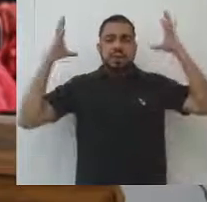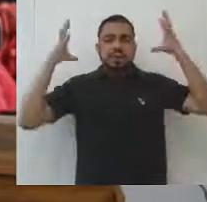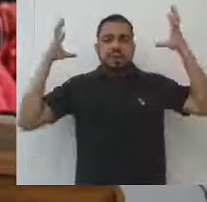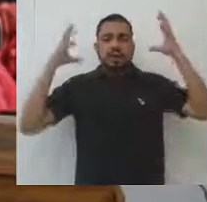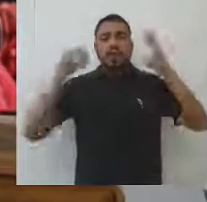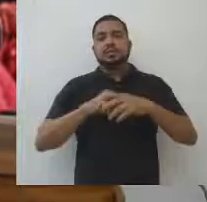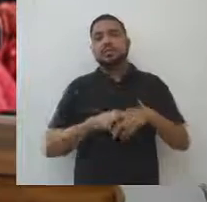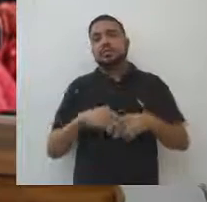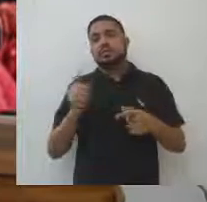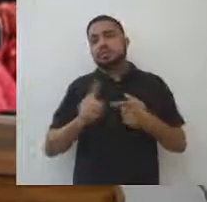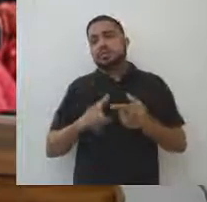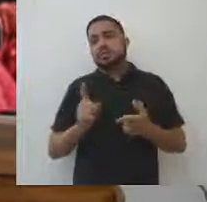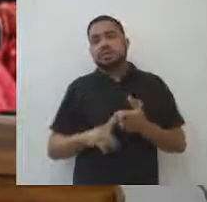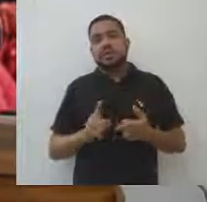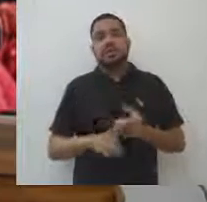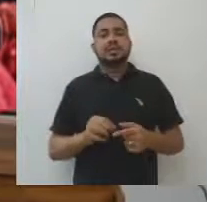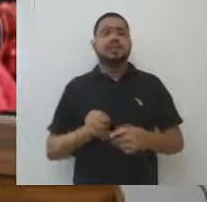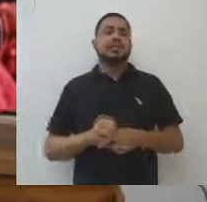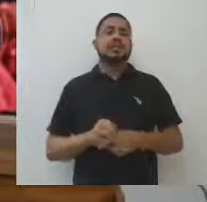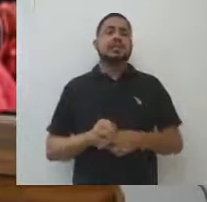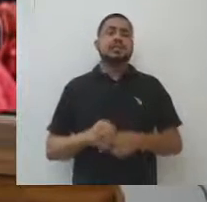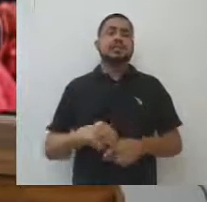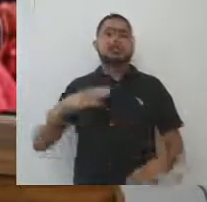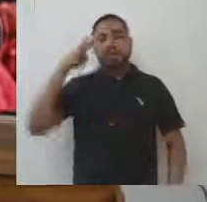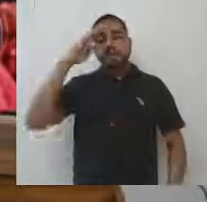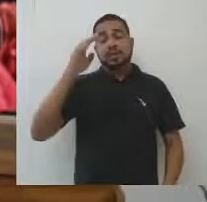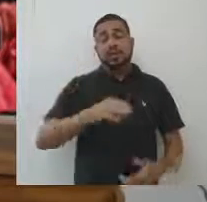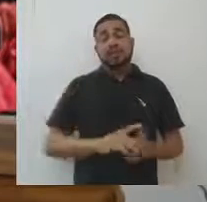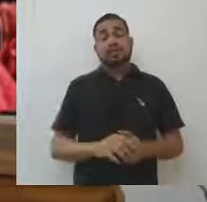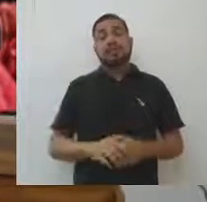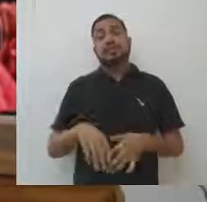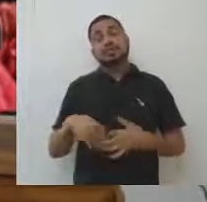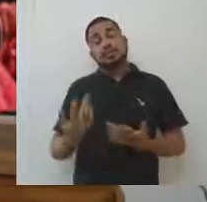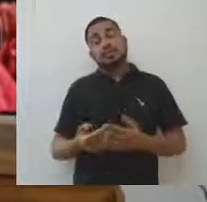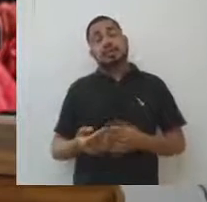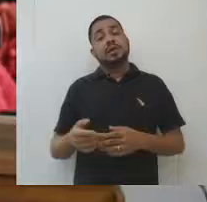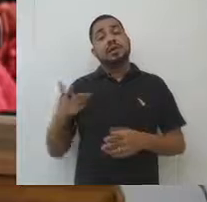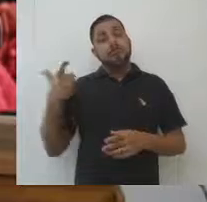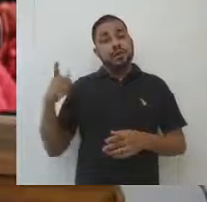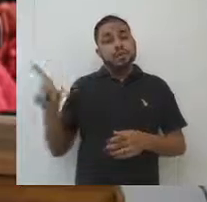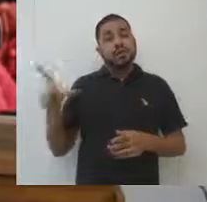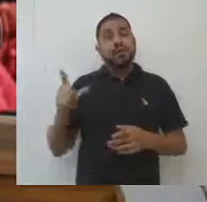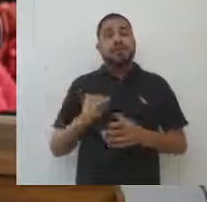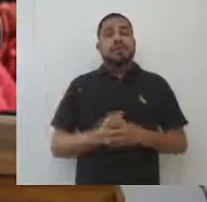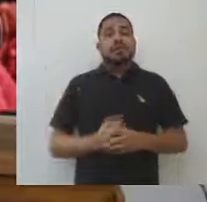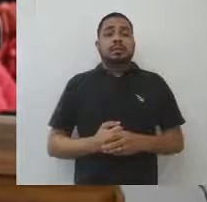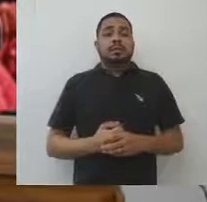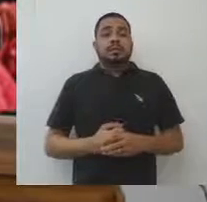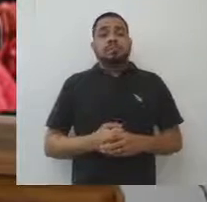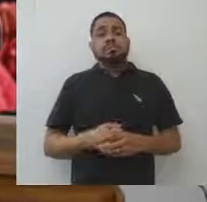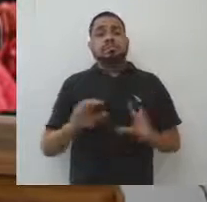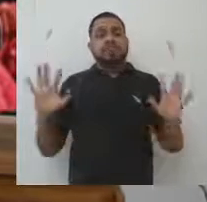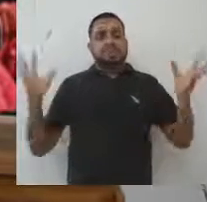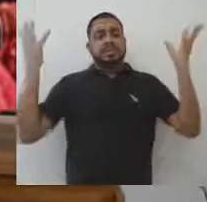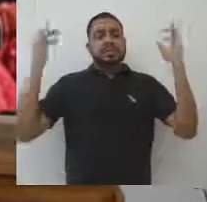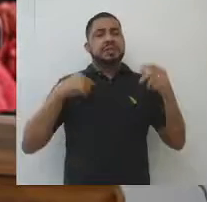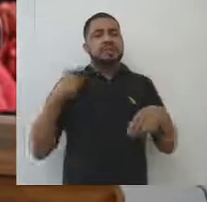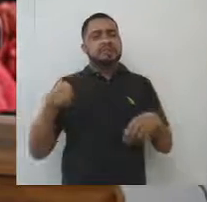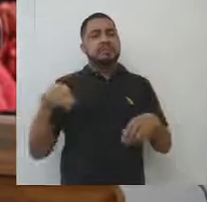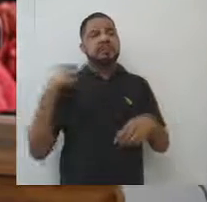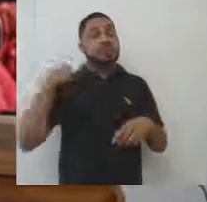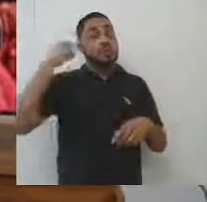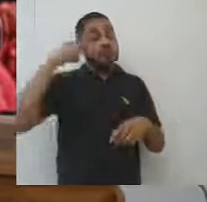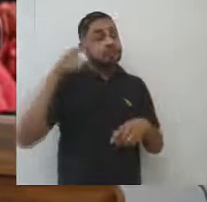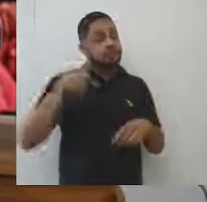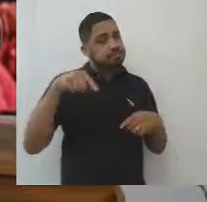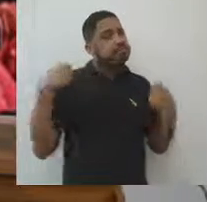Power, justamente a questão do militarismo. Então, é espetáculo que eu acho que vocês